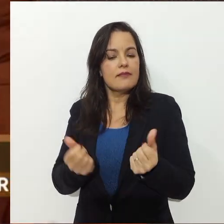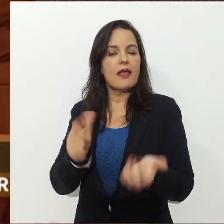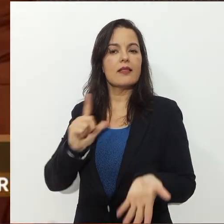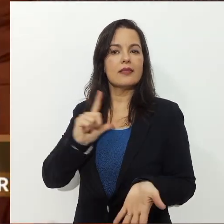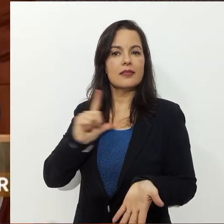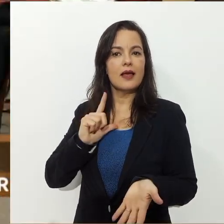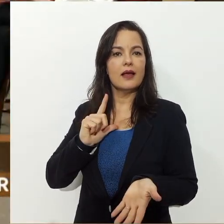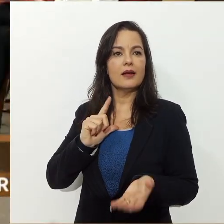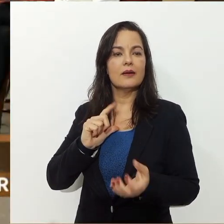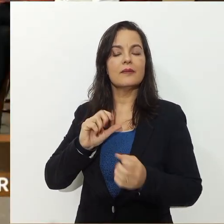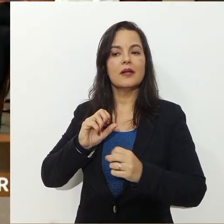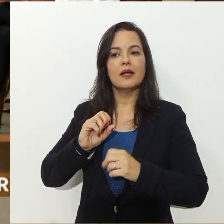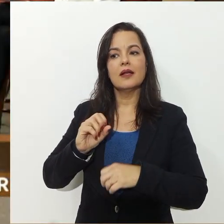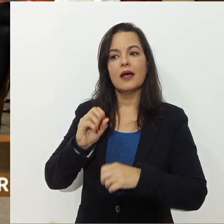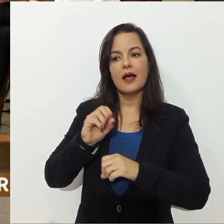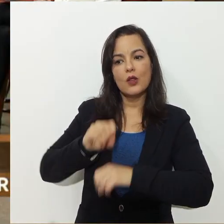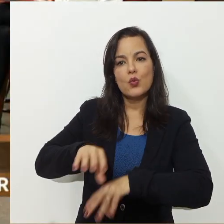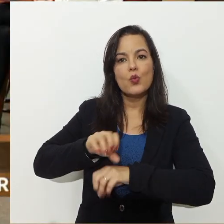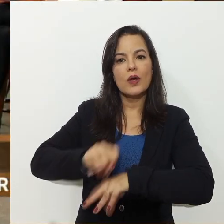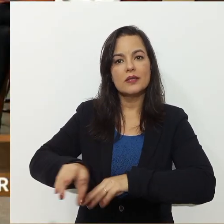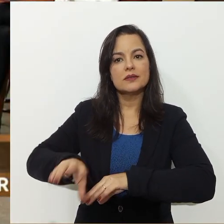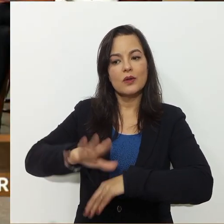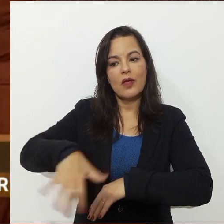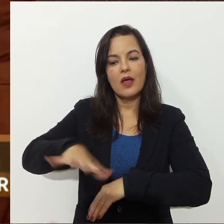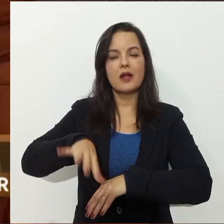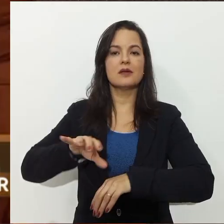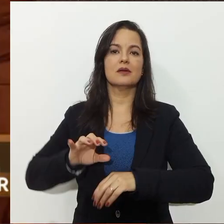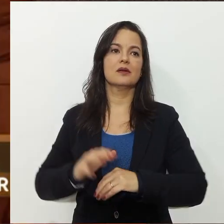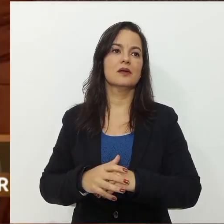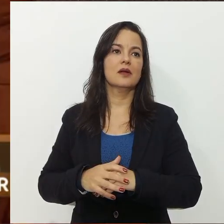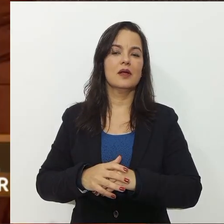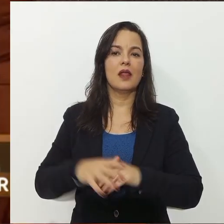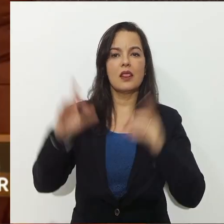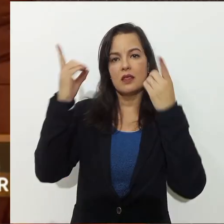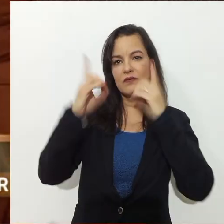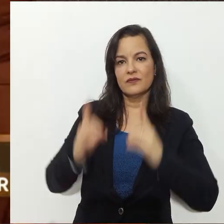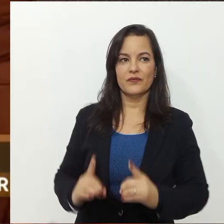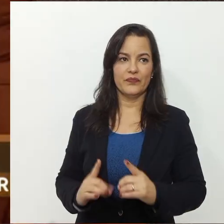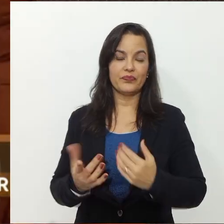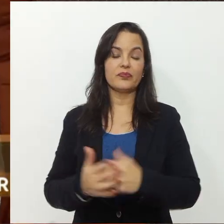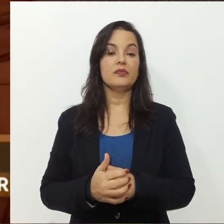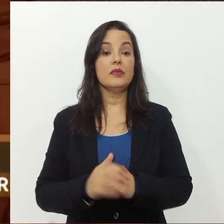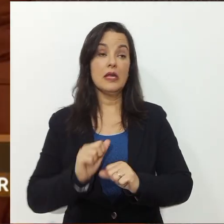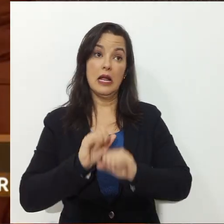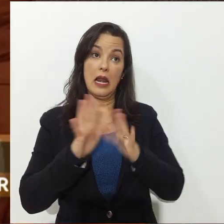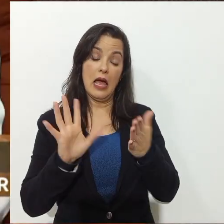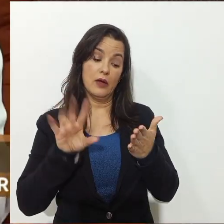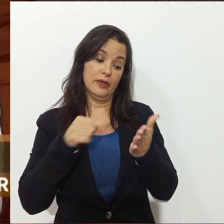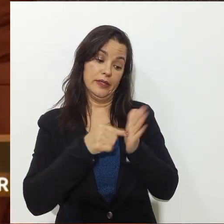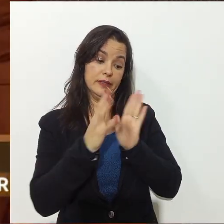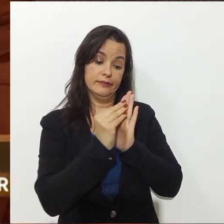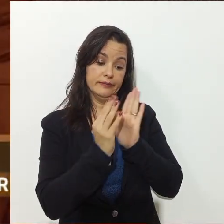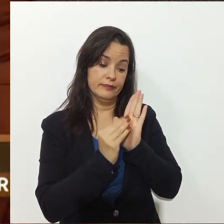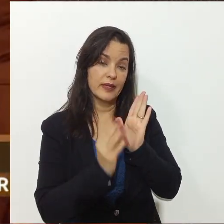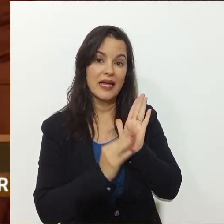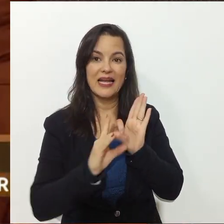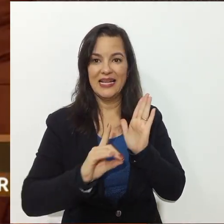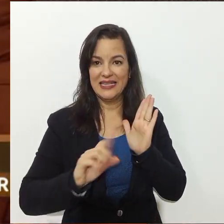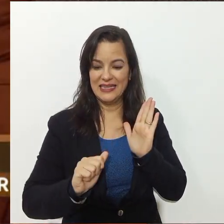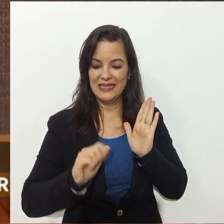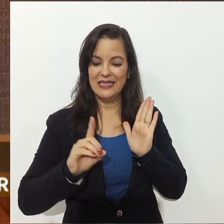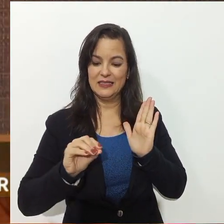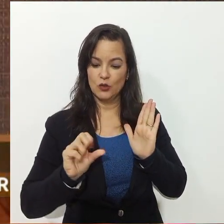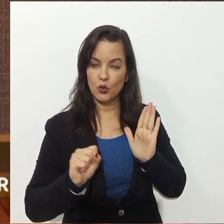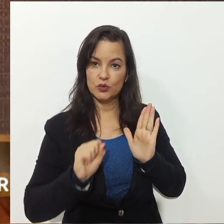especial. Nesse levantamento, claro, né, eles trazem aqui dados que englobam diversas deficiências, não